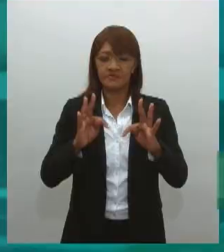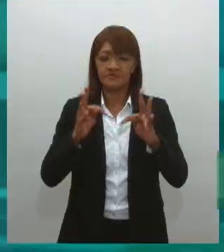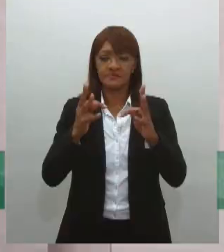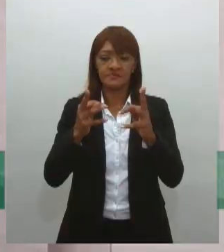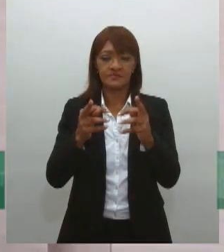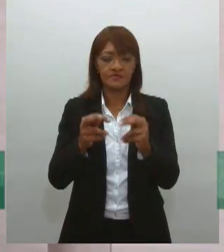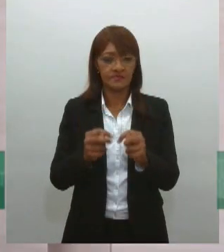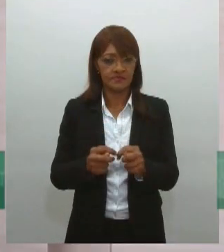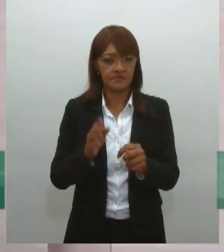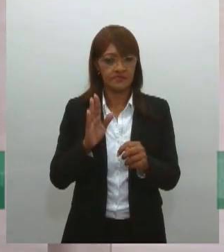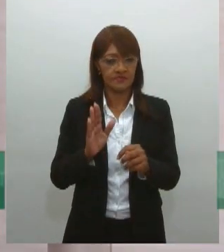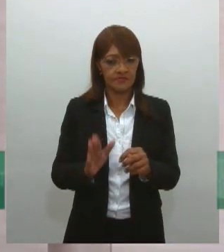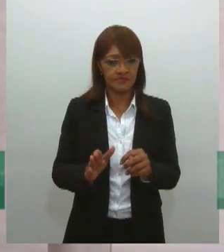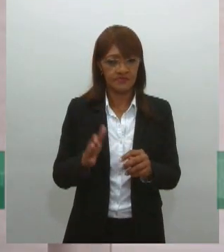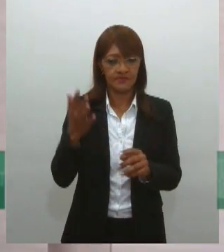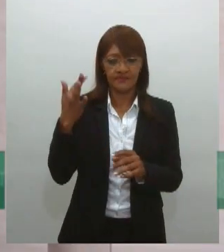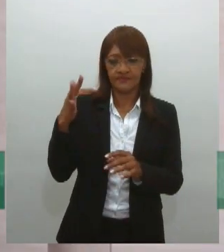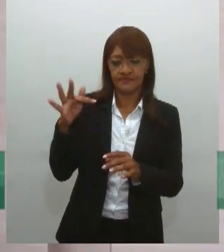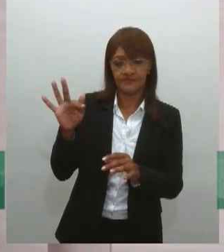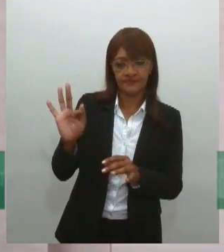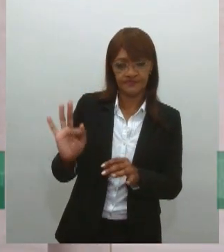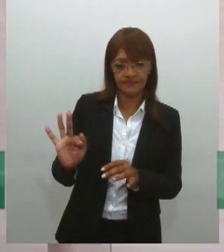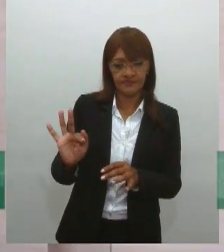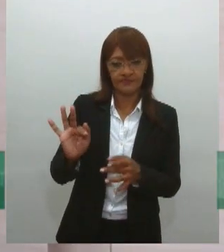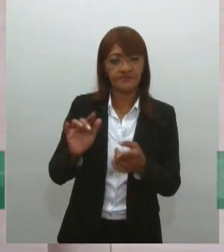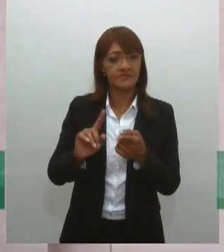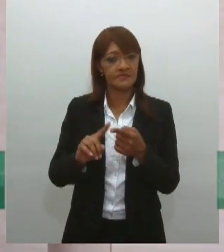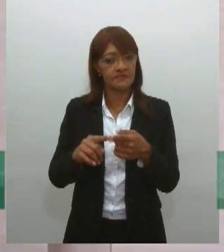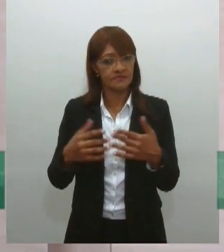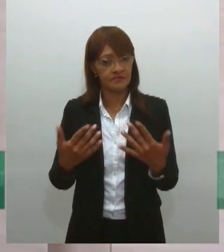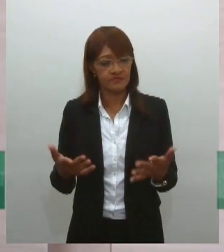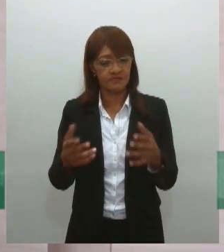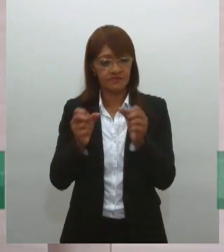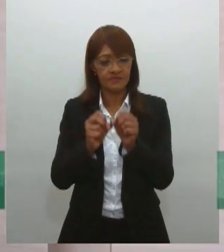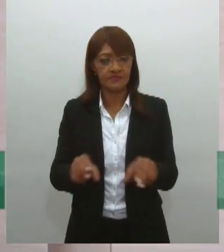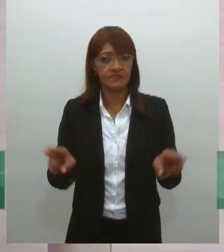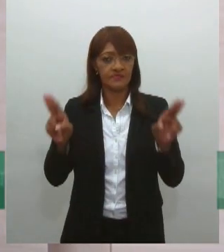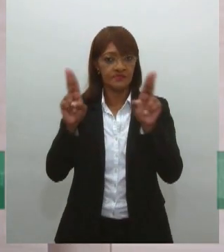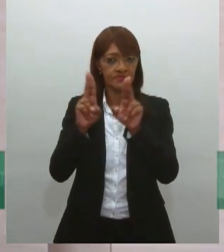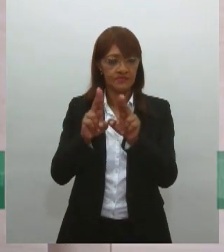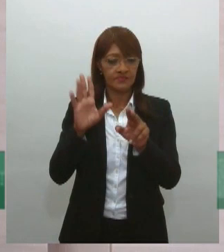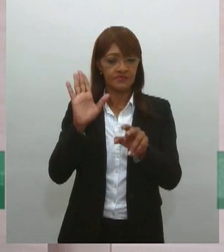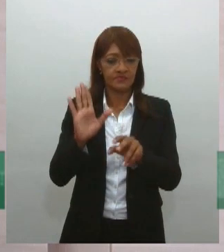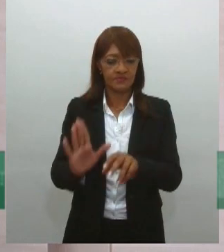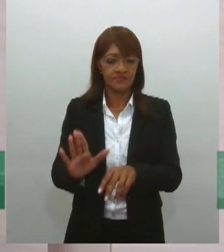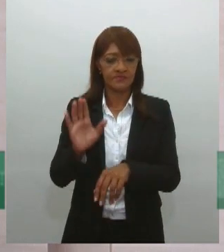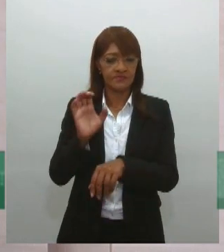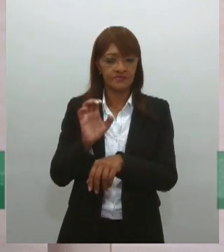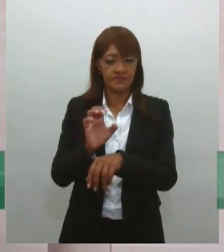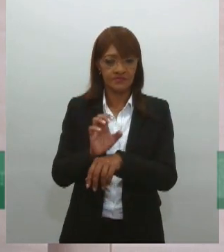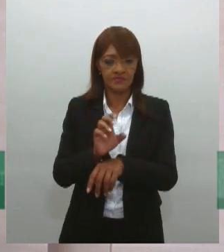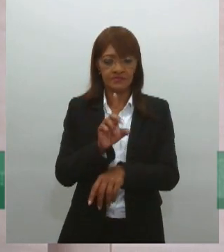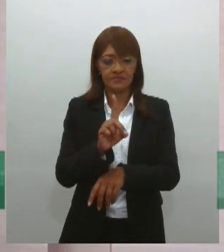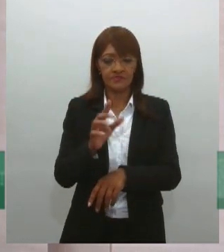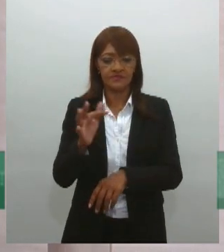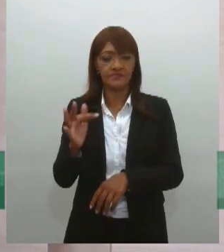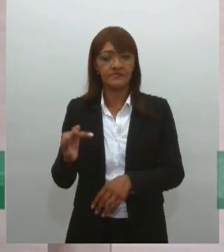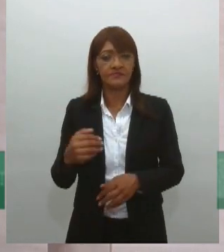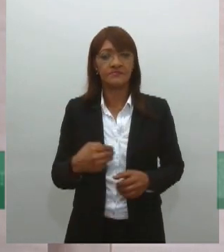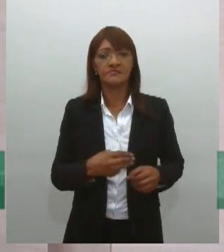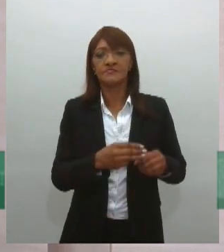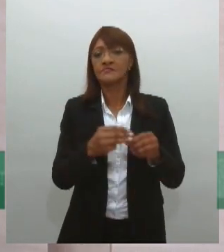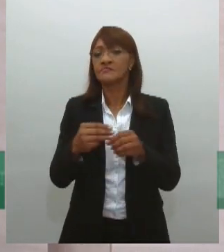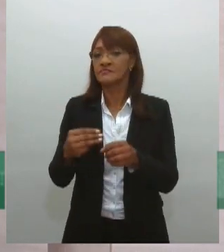da Federação, ou seja, União, Estados, Distrito Federal e municípios, e também com